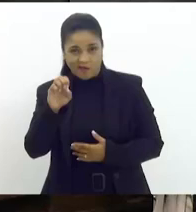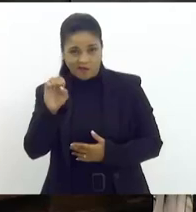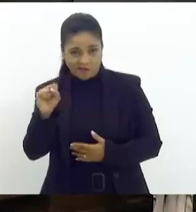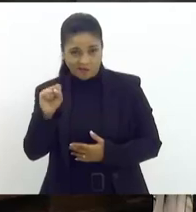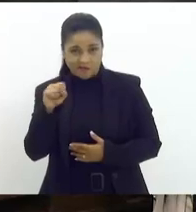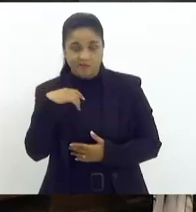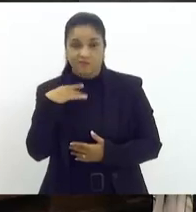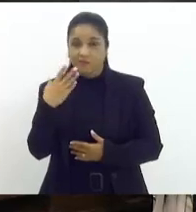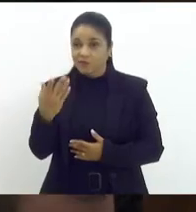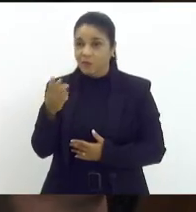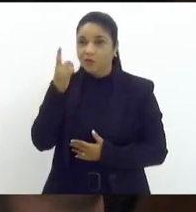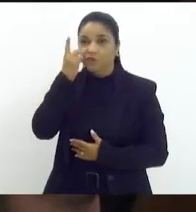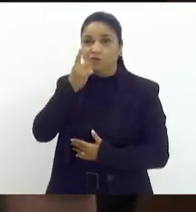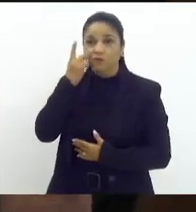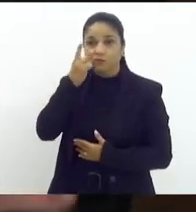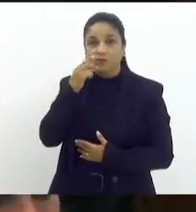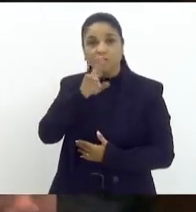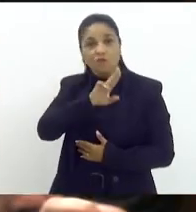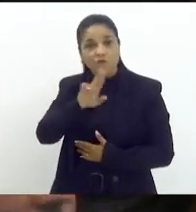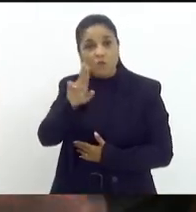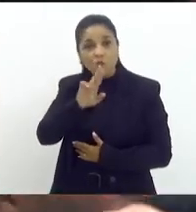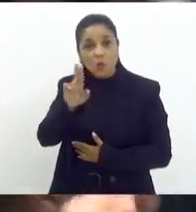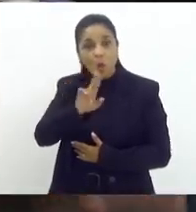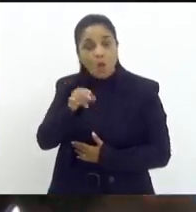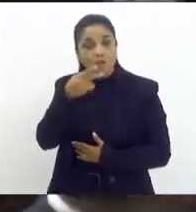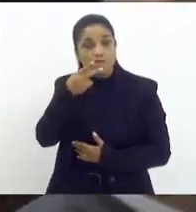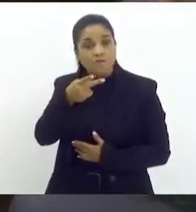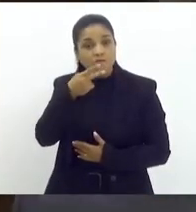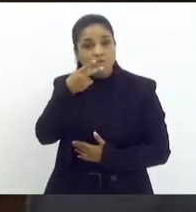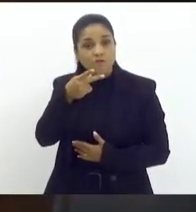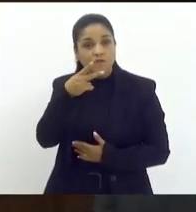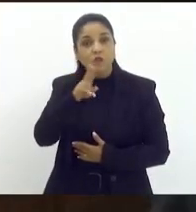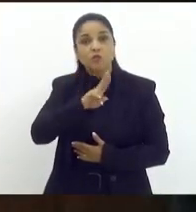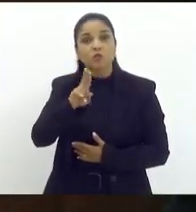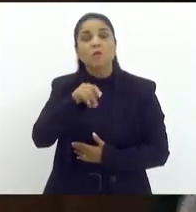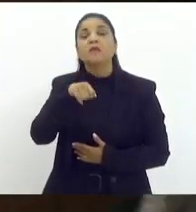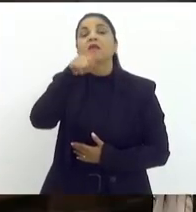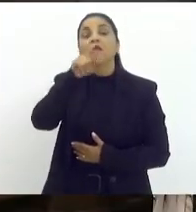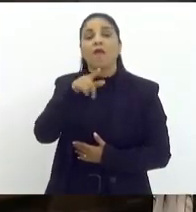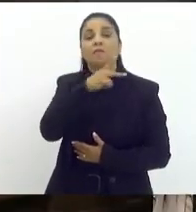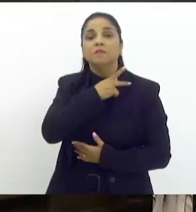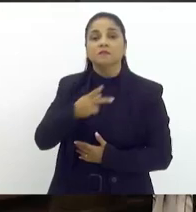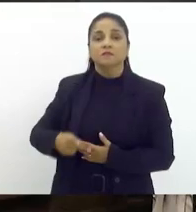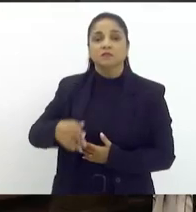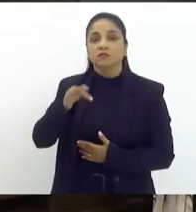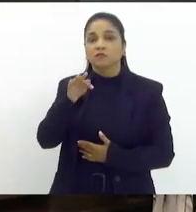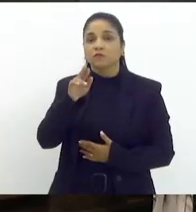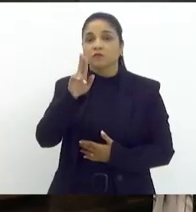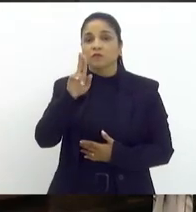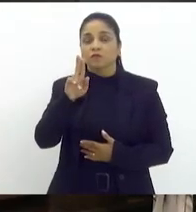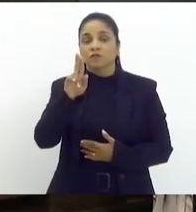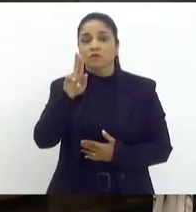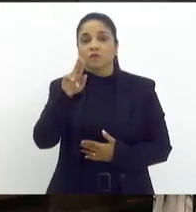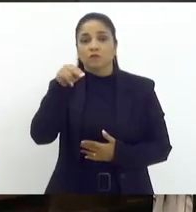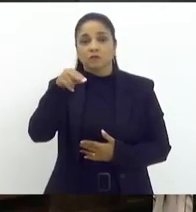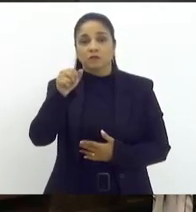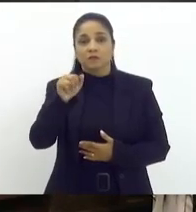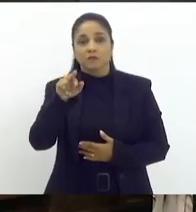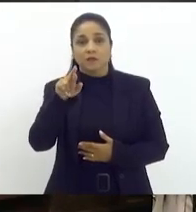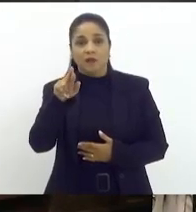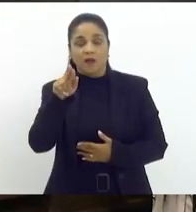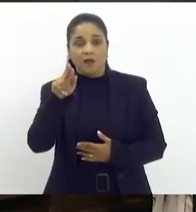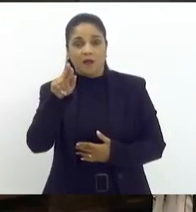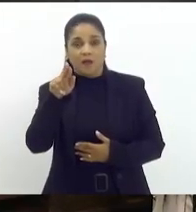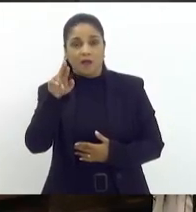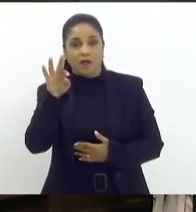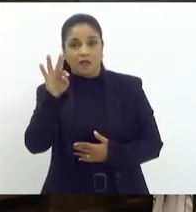o deputado Anderson tem que citar o nome das pessoas quem é o presidente bolsonaro bom primeiro aqui dizer que na verdade